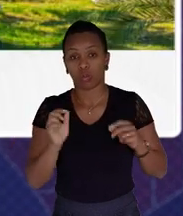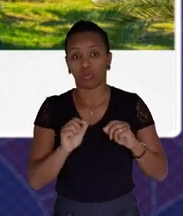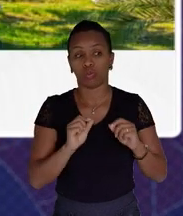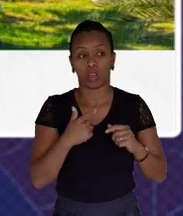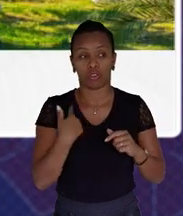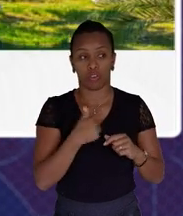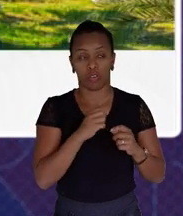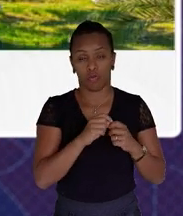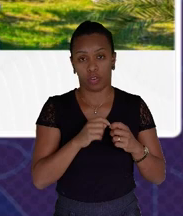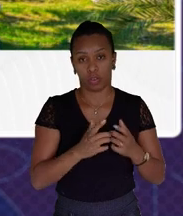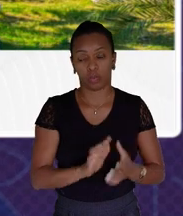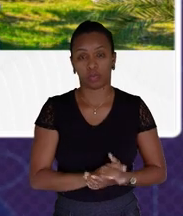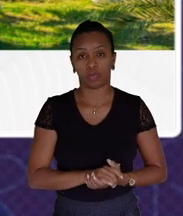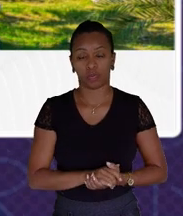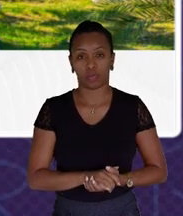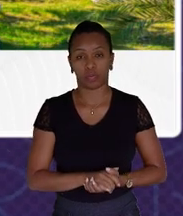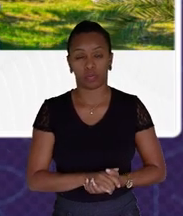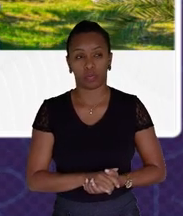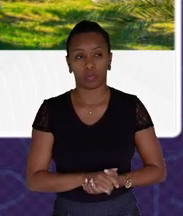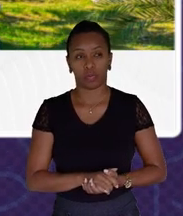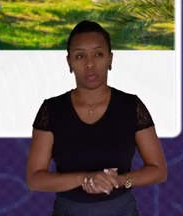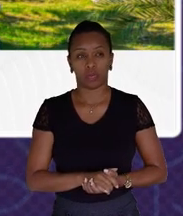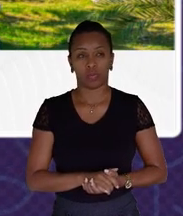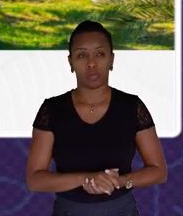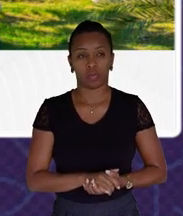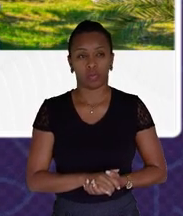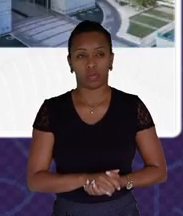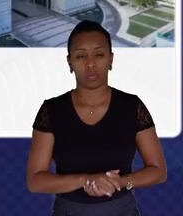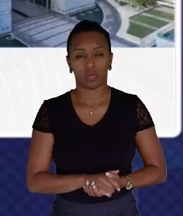From an arid desert to a green oasis